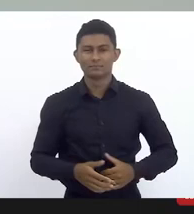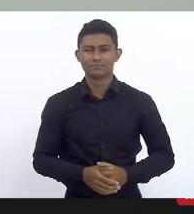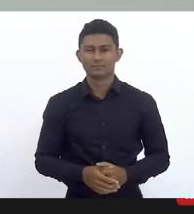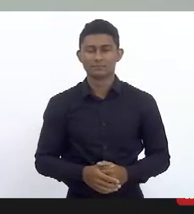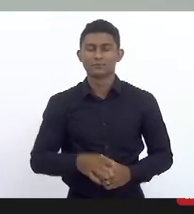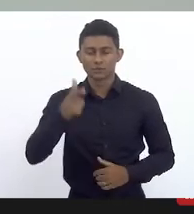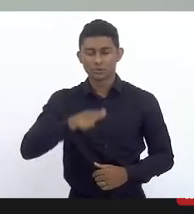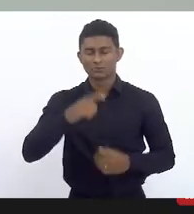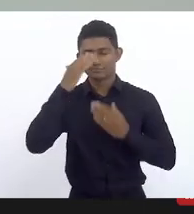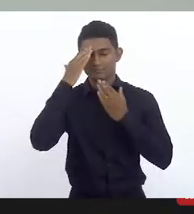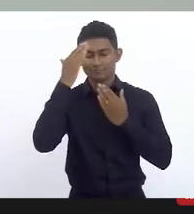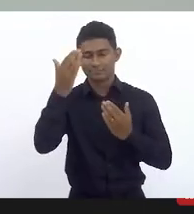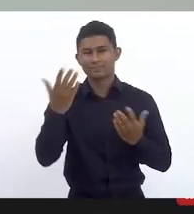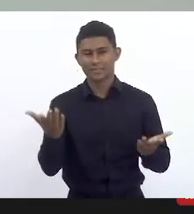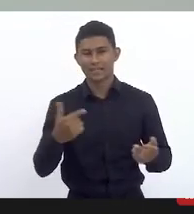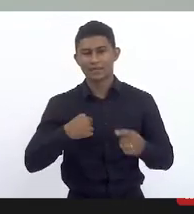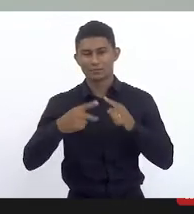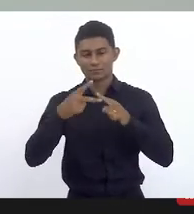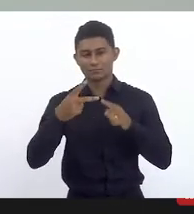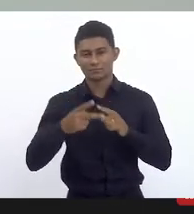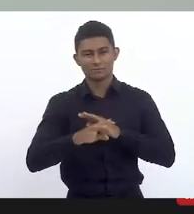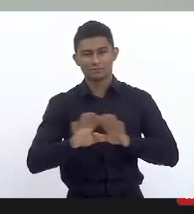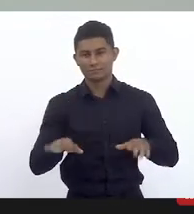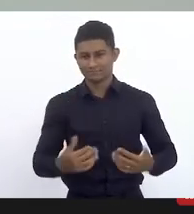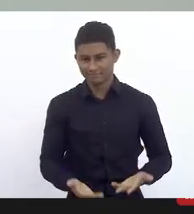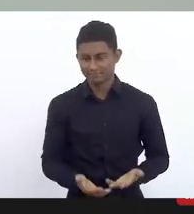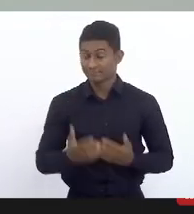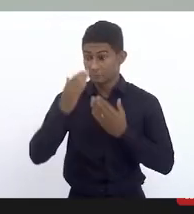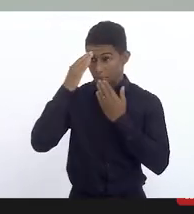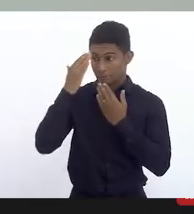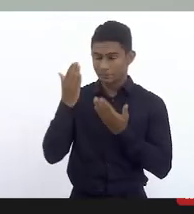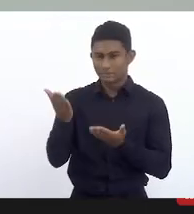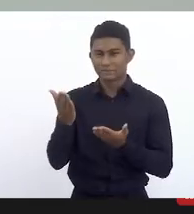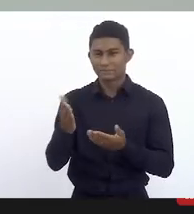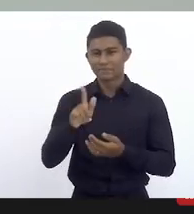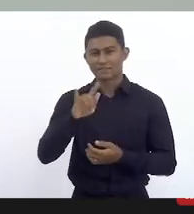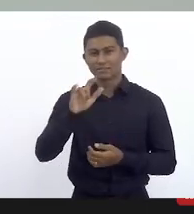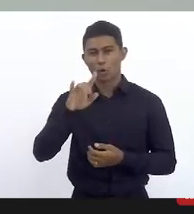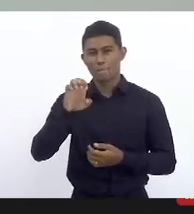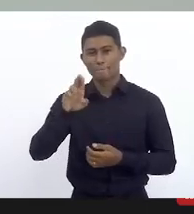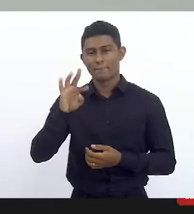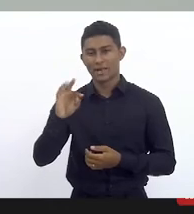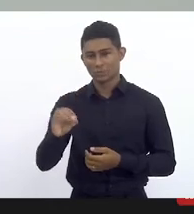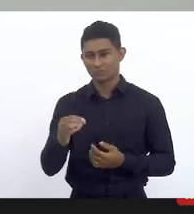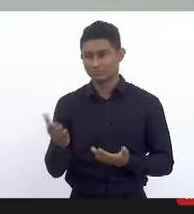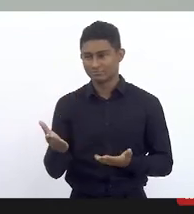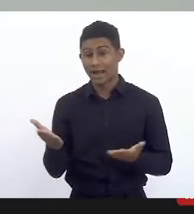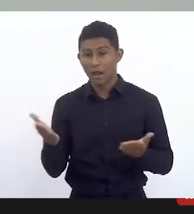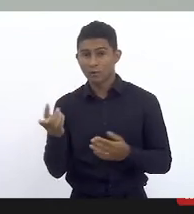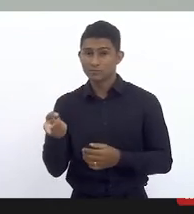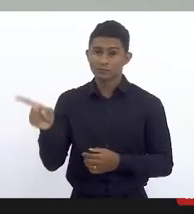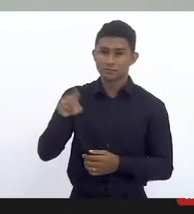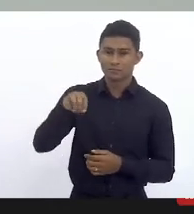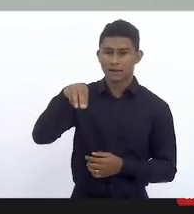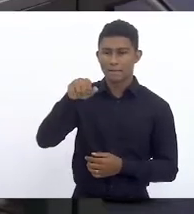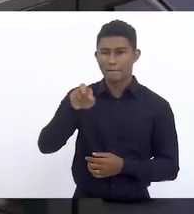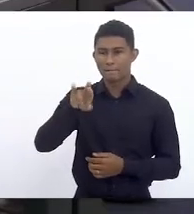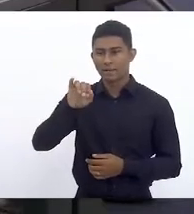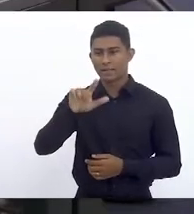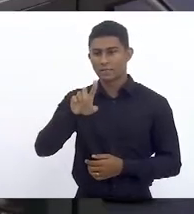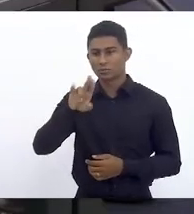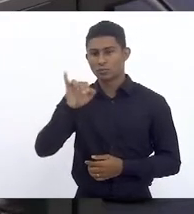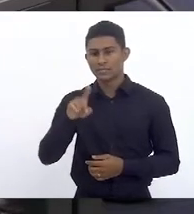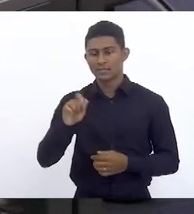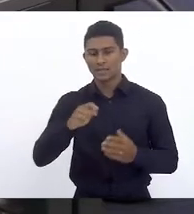uma vez agradeço, meus pontos são esses. Obrigado, Gilberto. Por favor, agora a Maria Luísa, que é a última